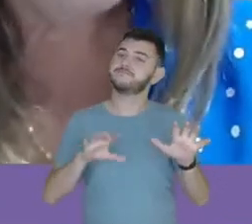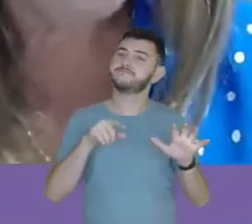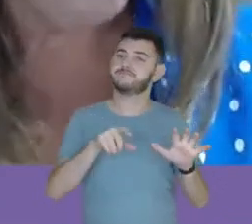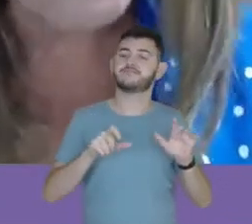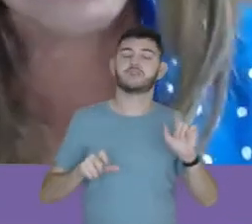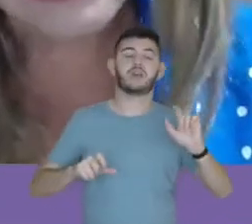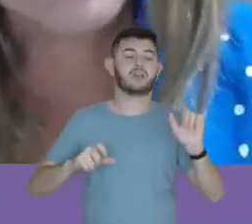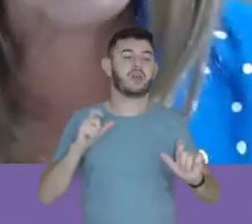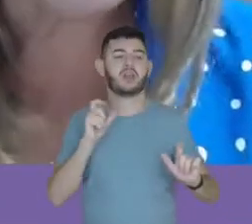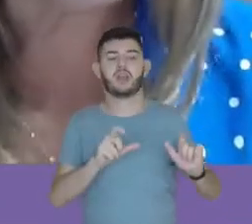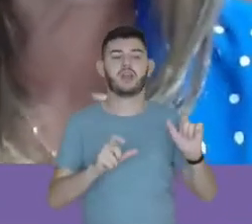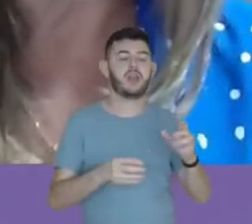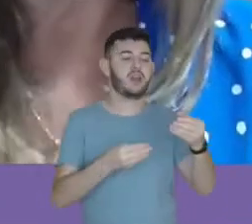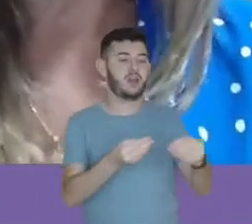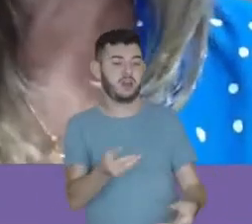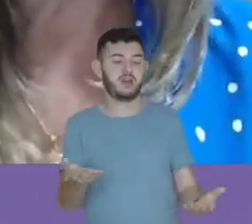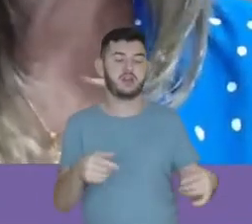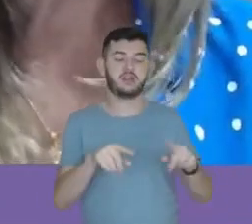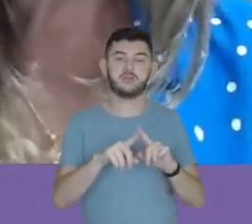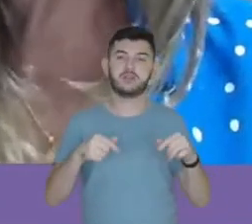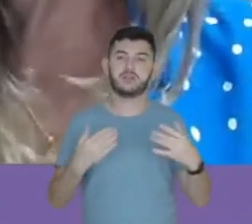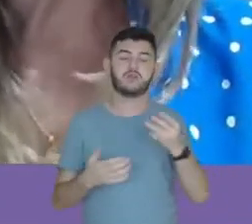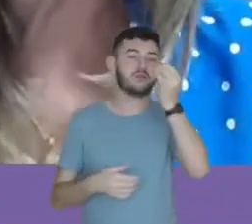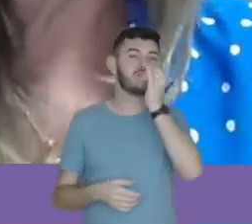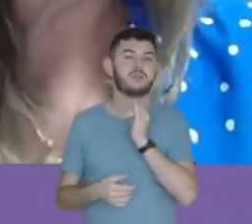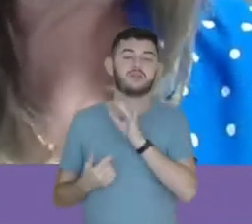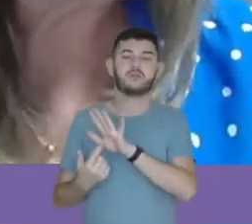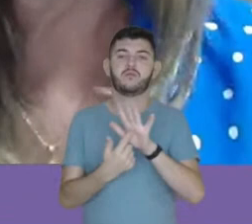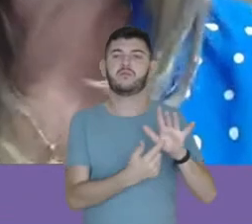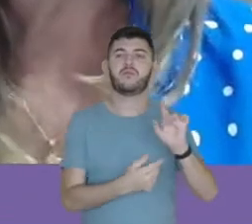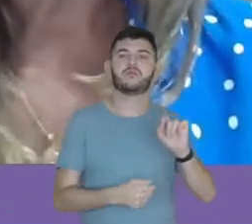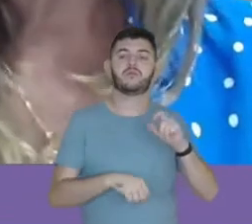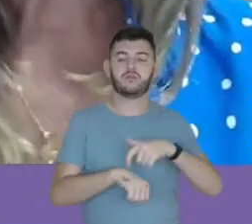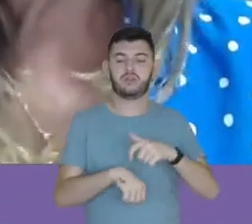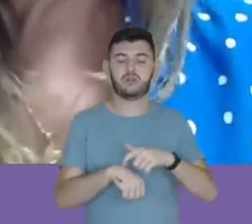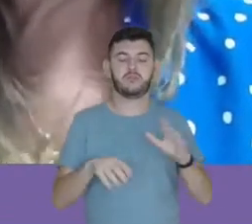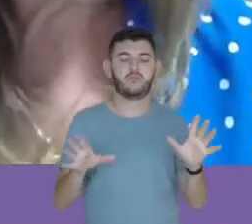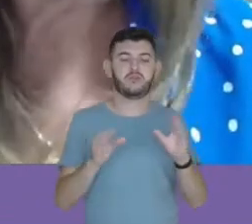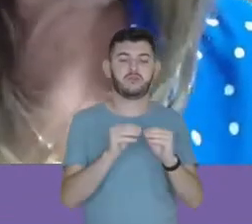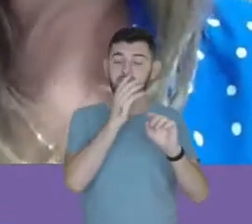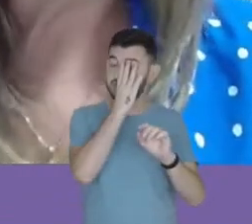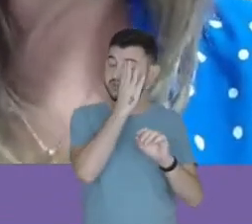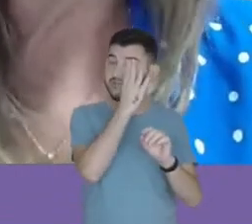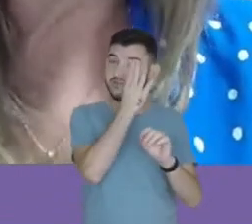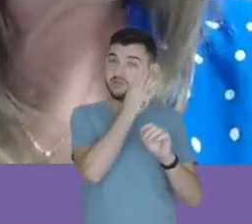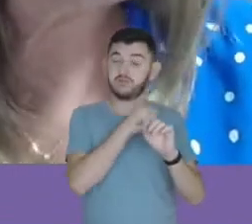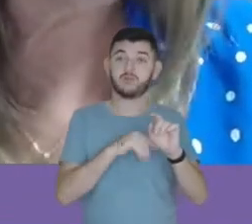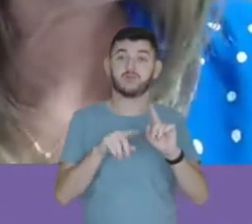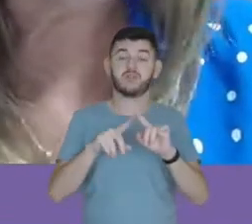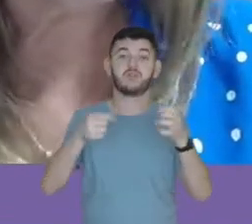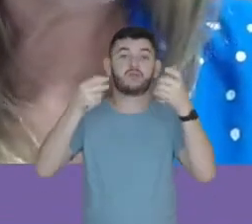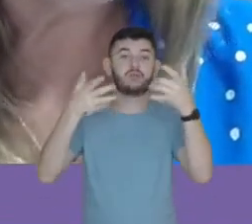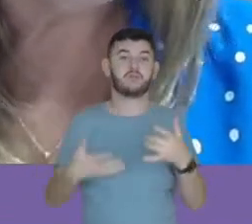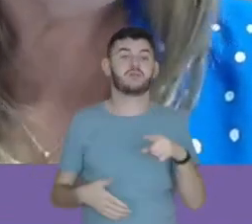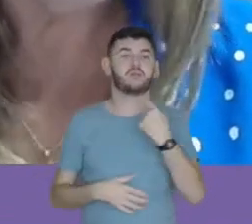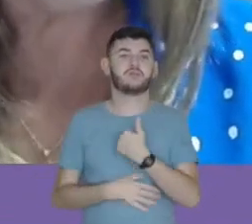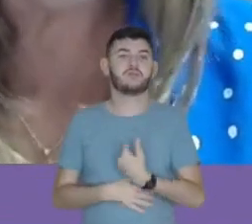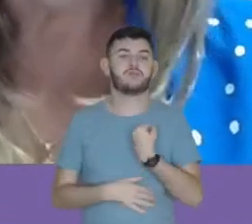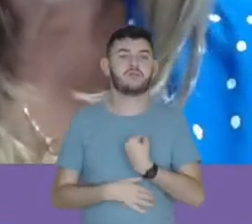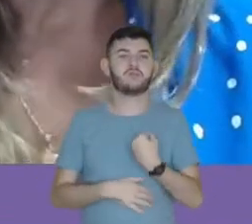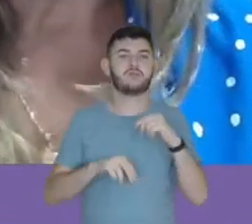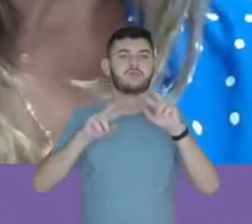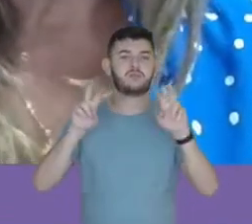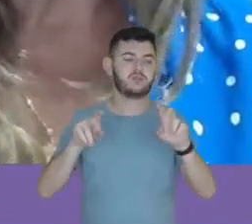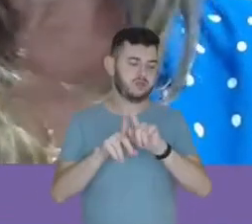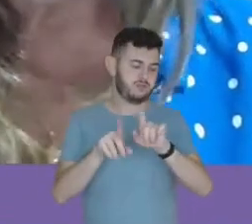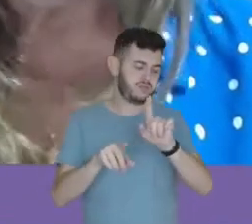atacado. Exemplo contundente aqui, em razão do nosso tempo, para ilustrar bem o que nós estamos passando em termos de